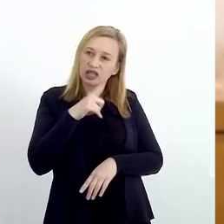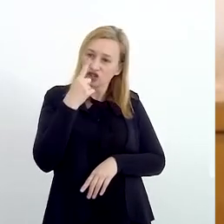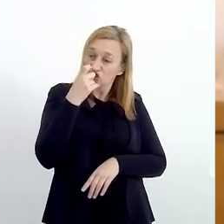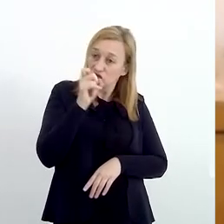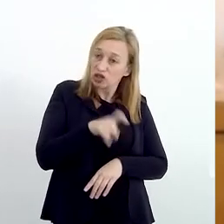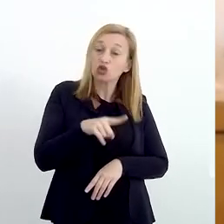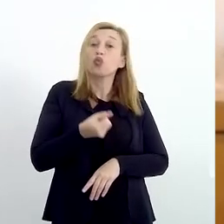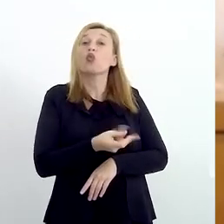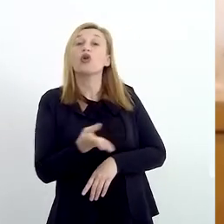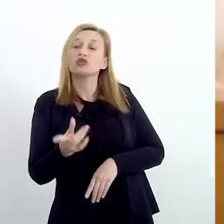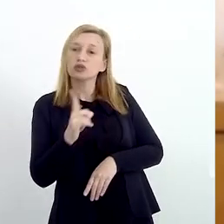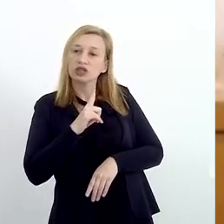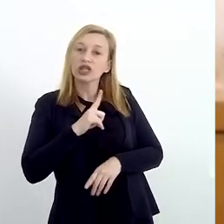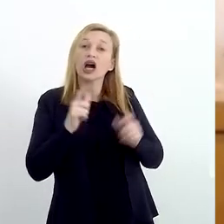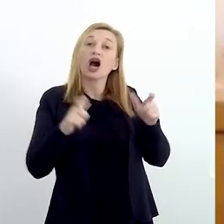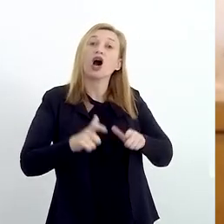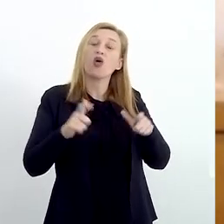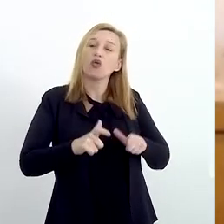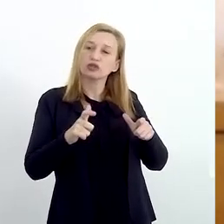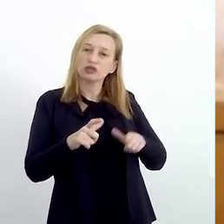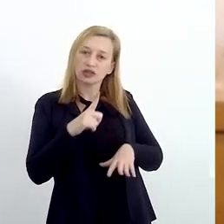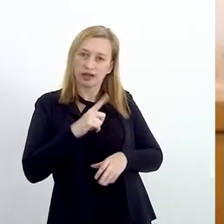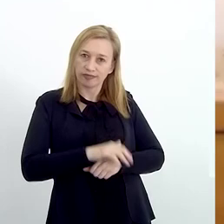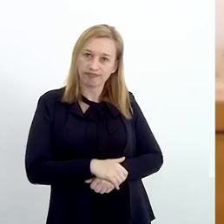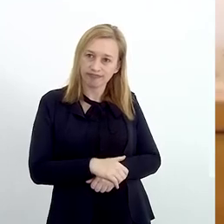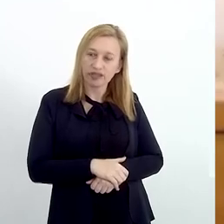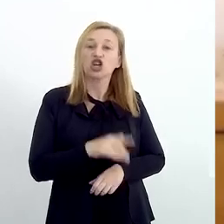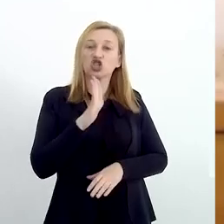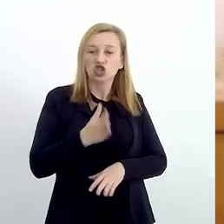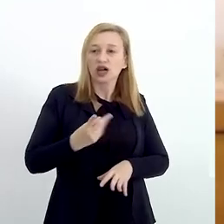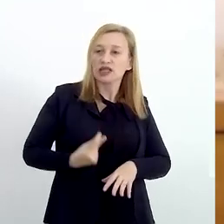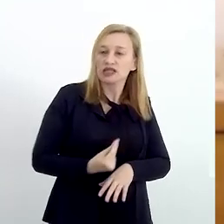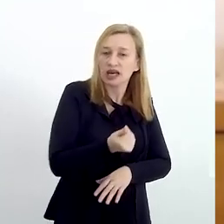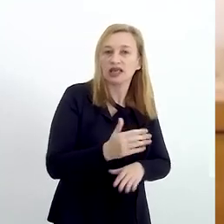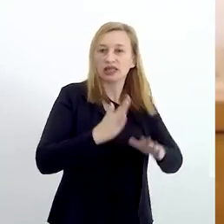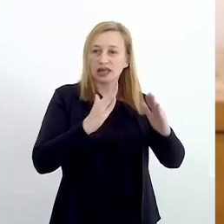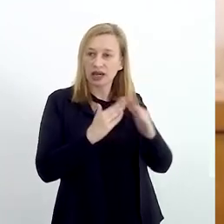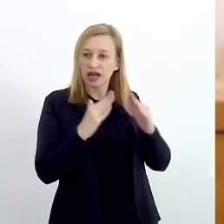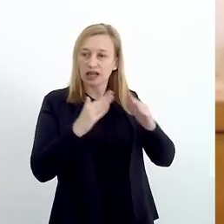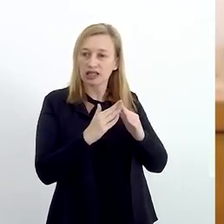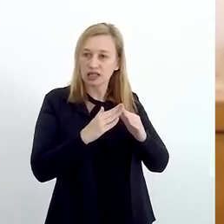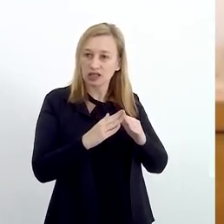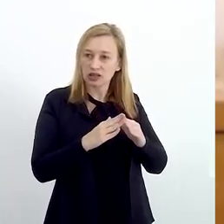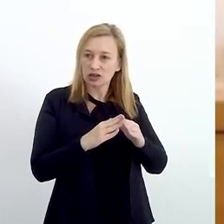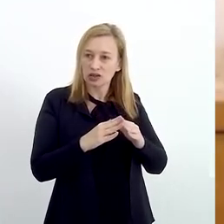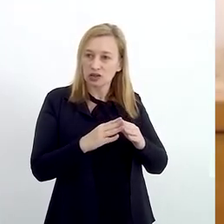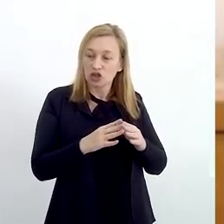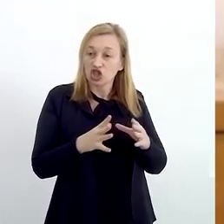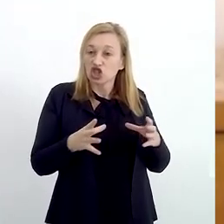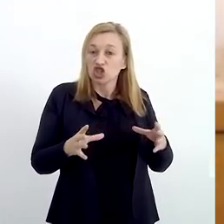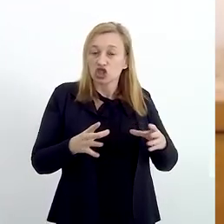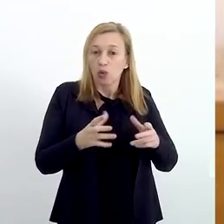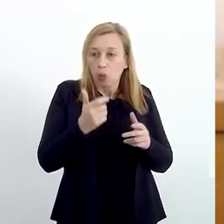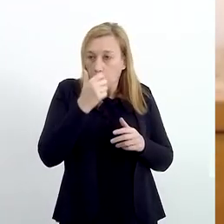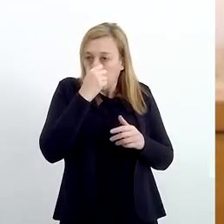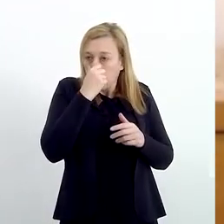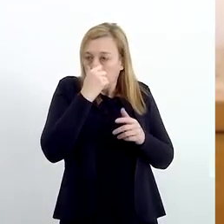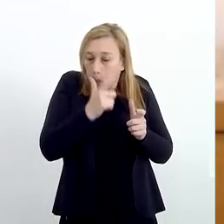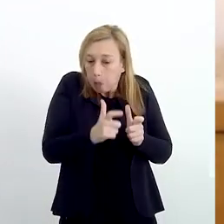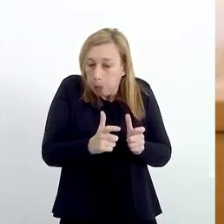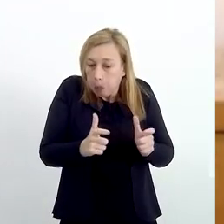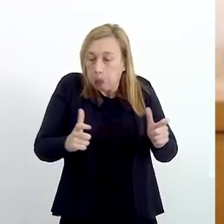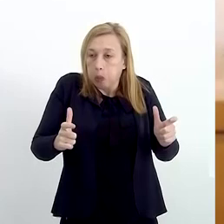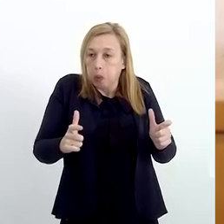ele já sabe quanto tem já sabe onde está ele já saí de casa com o carrinho cheio ninguém carta